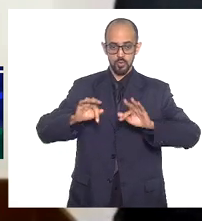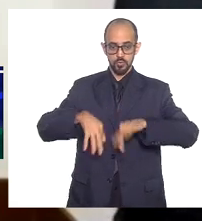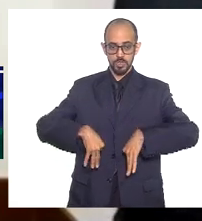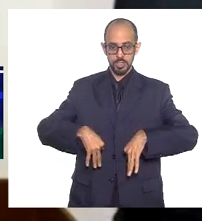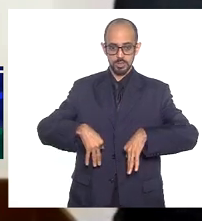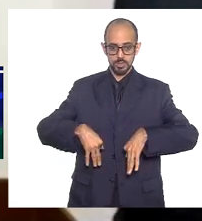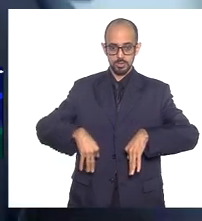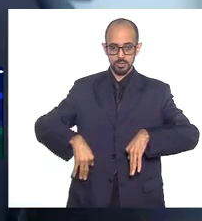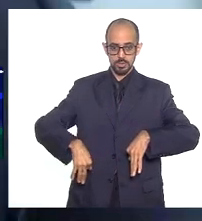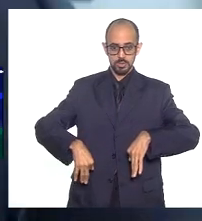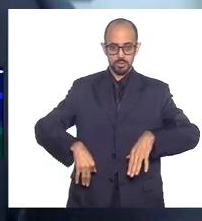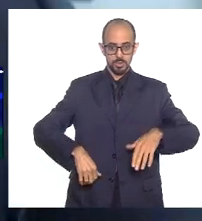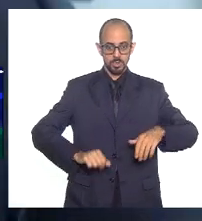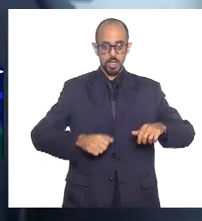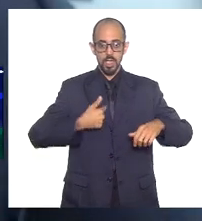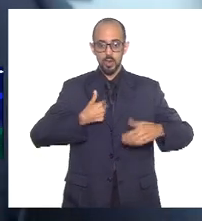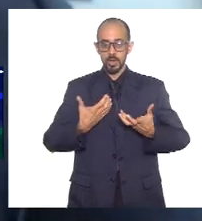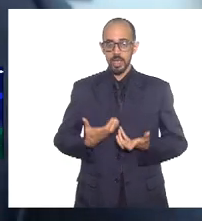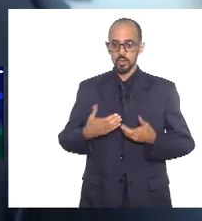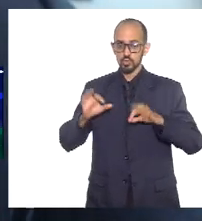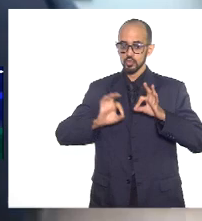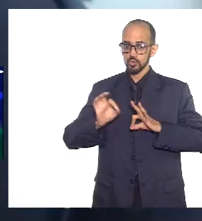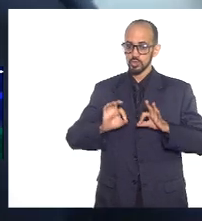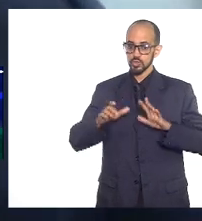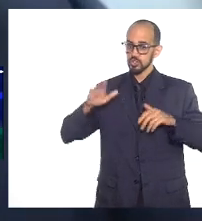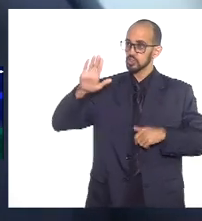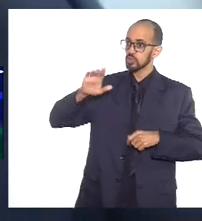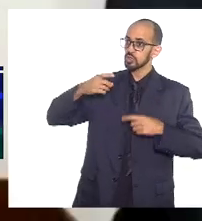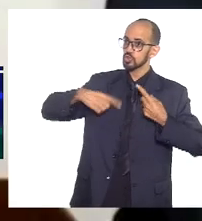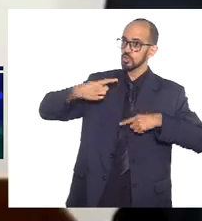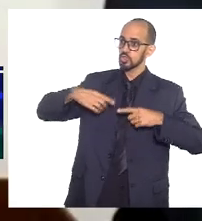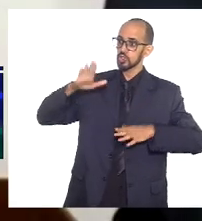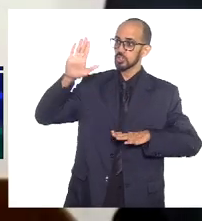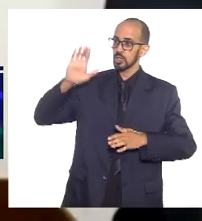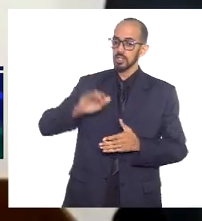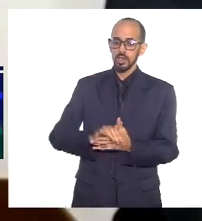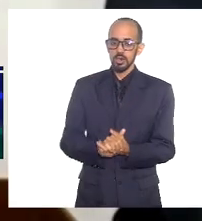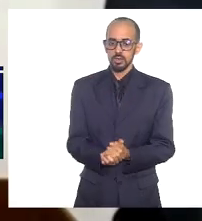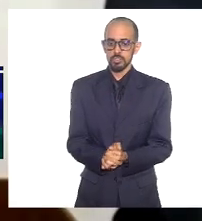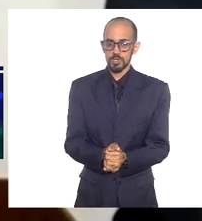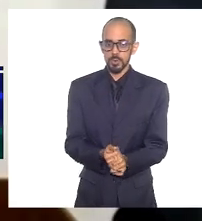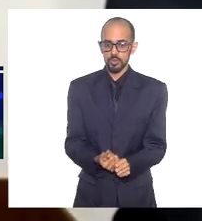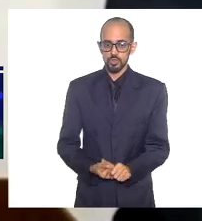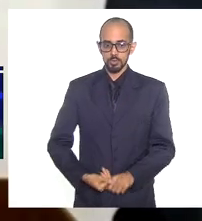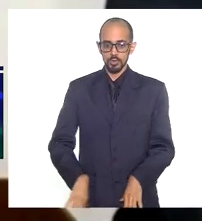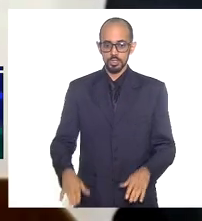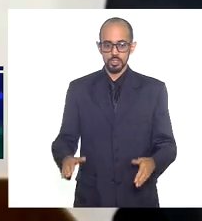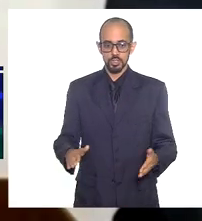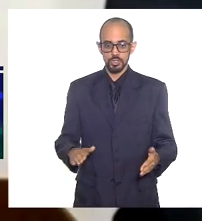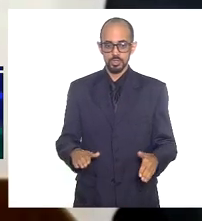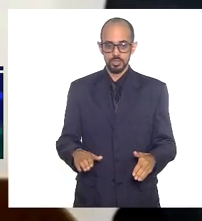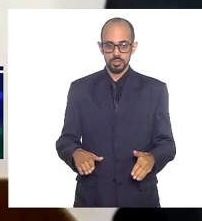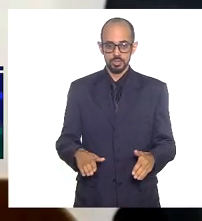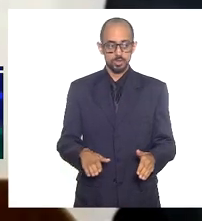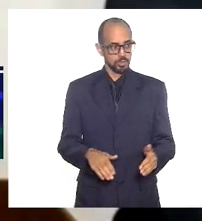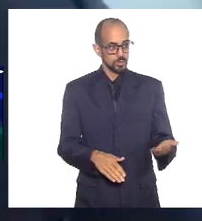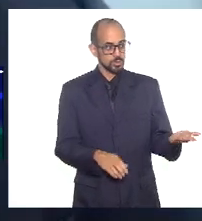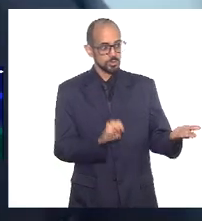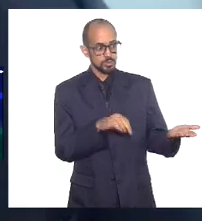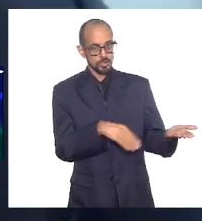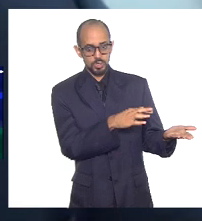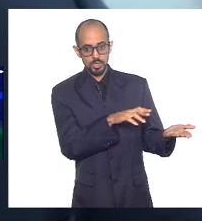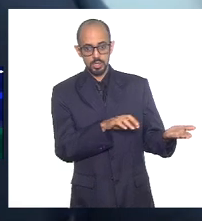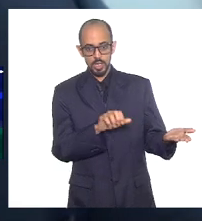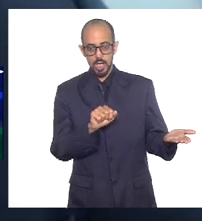a discussão. Eu quero discutir, presidente. Deputado Rodrigo Amorim. Senhor presidente, eu... Eu não